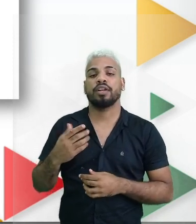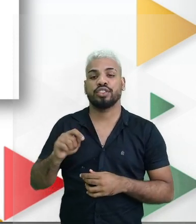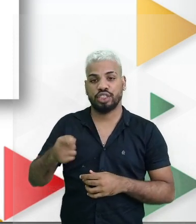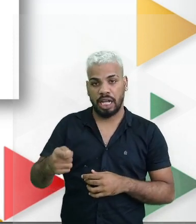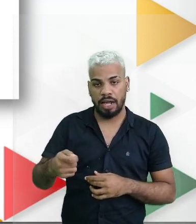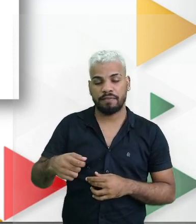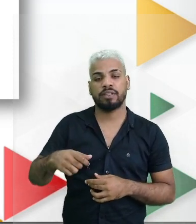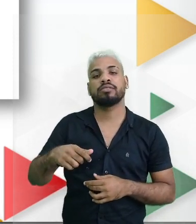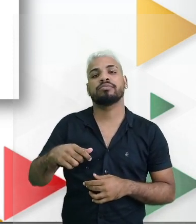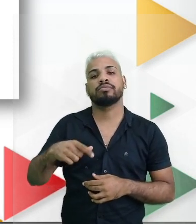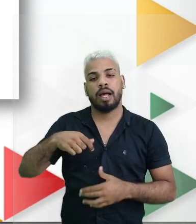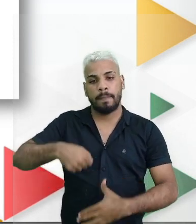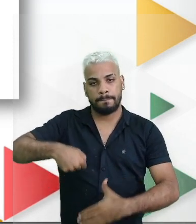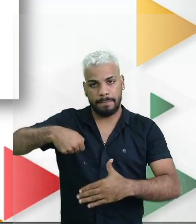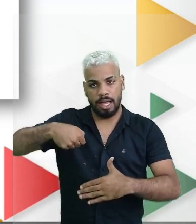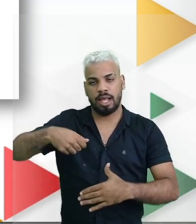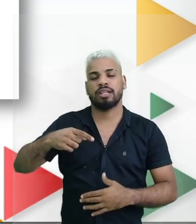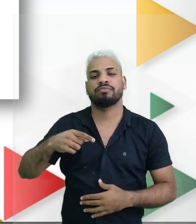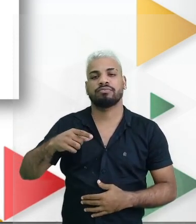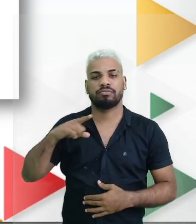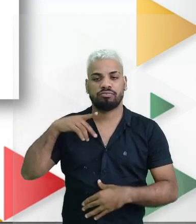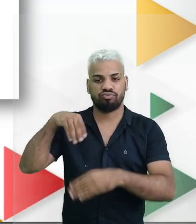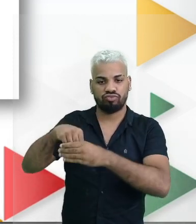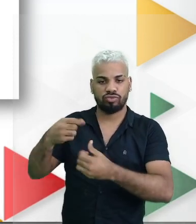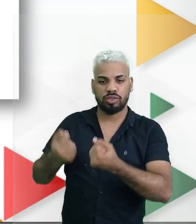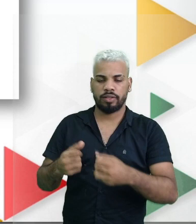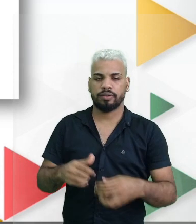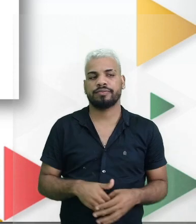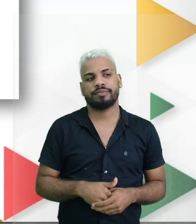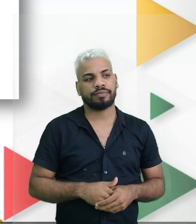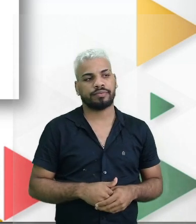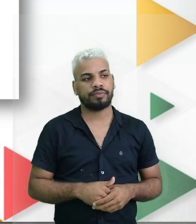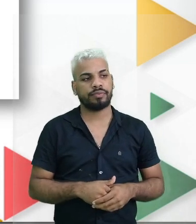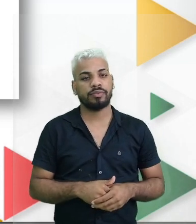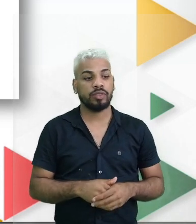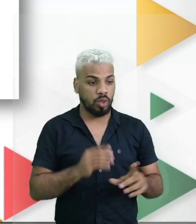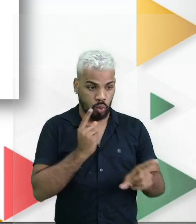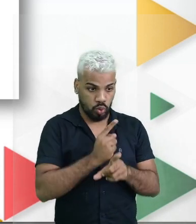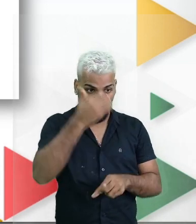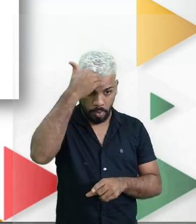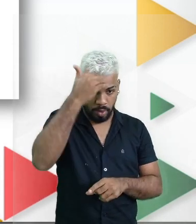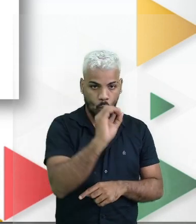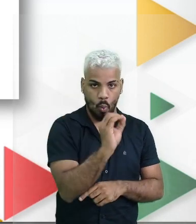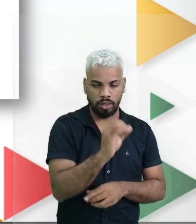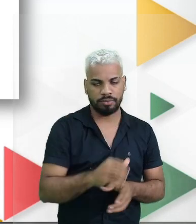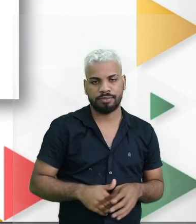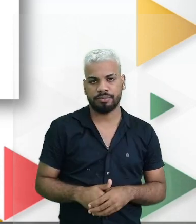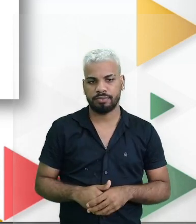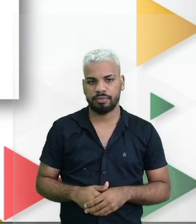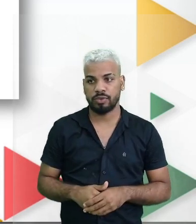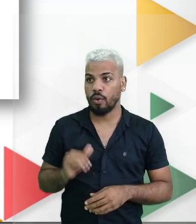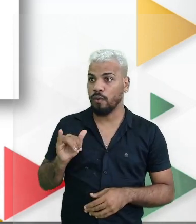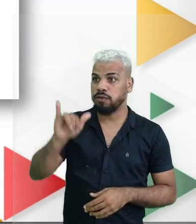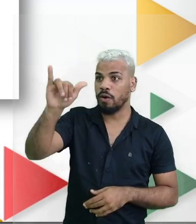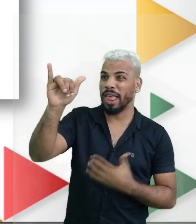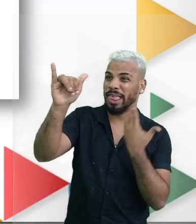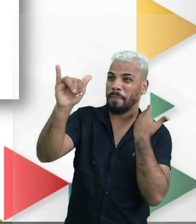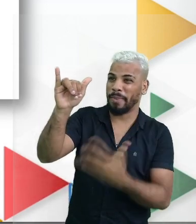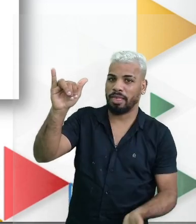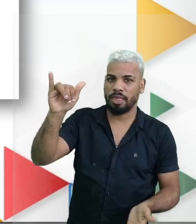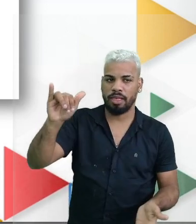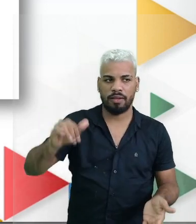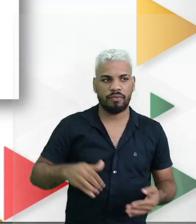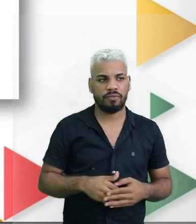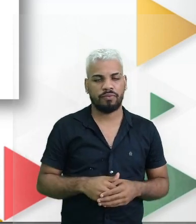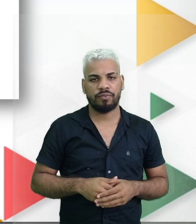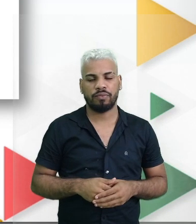no carro. Não encontraram o culpado. Perdi o voo. No primeiro caso,